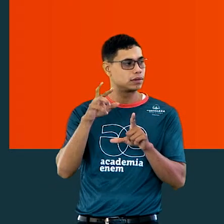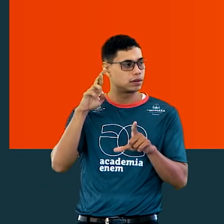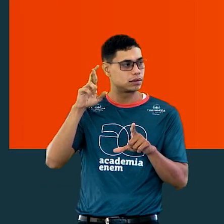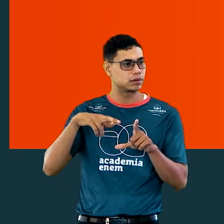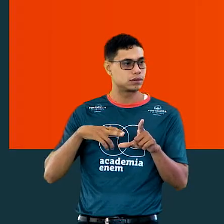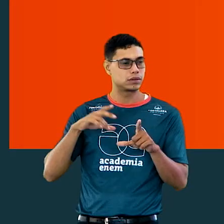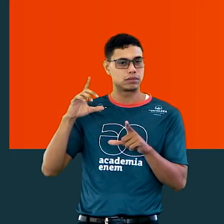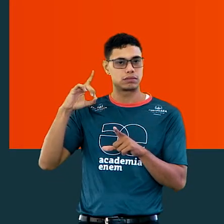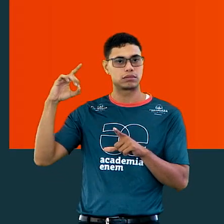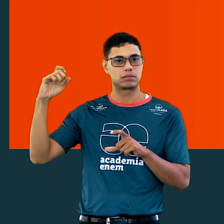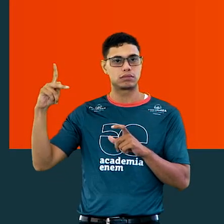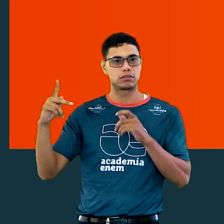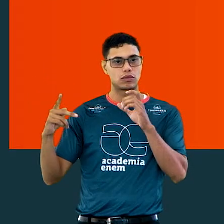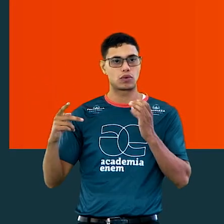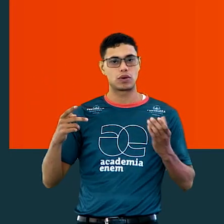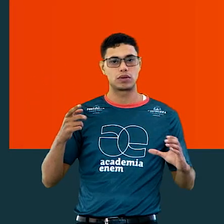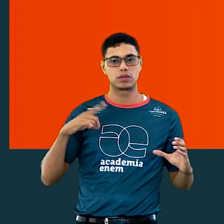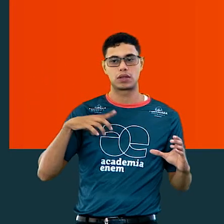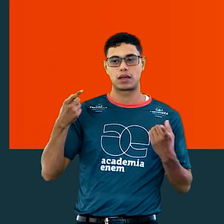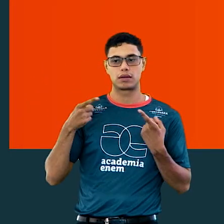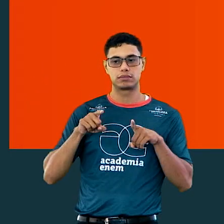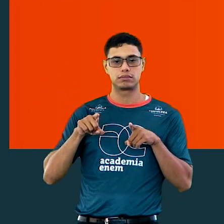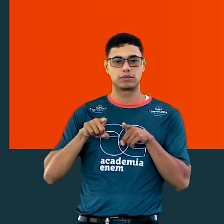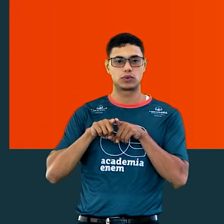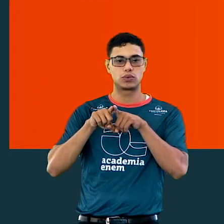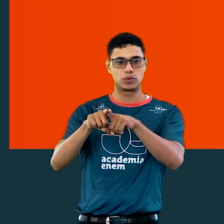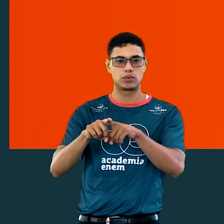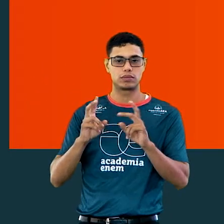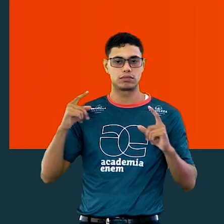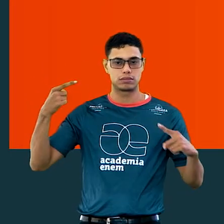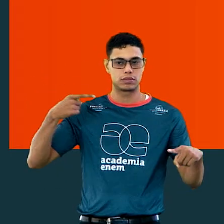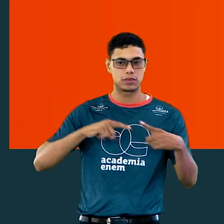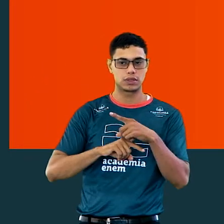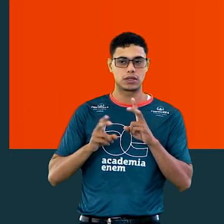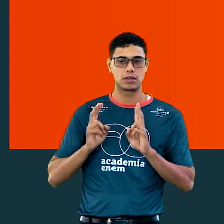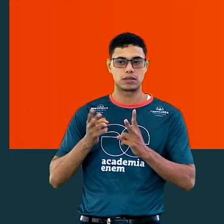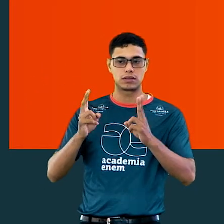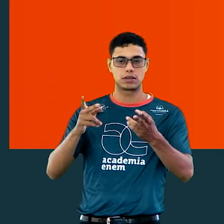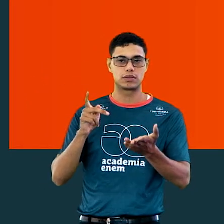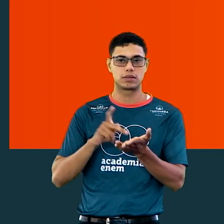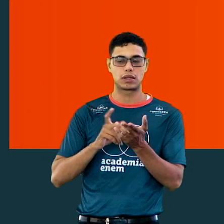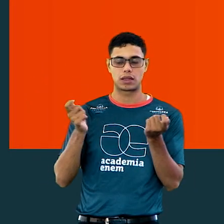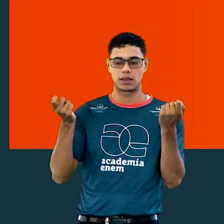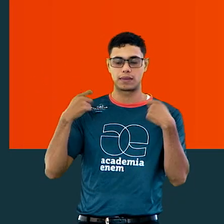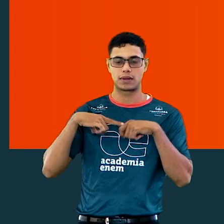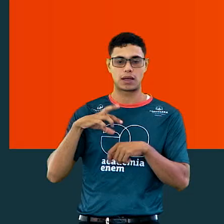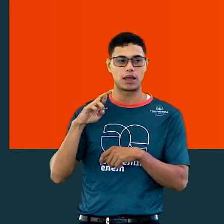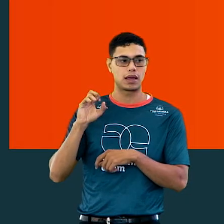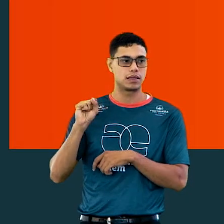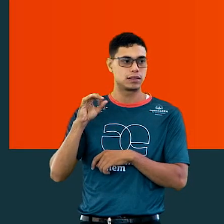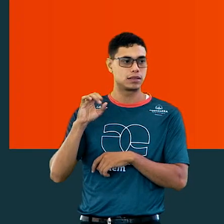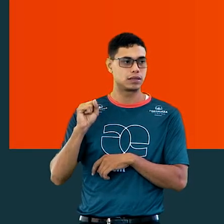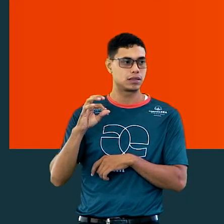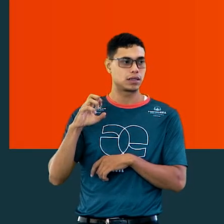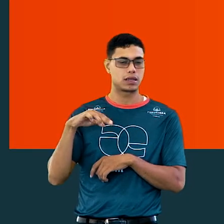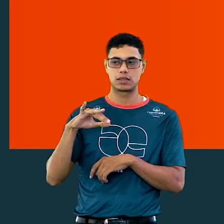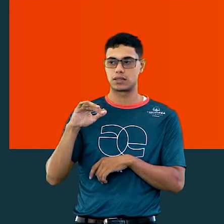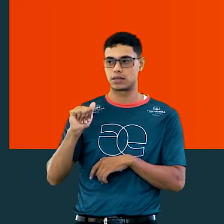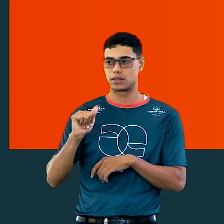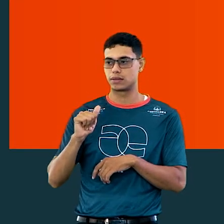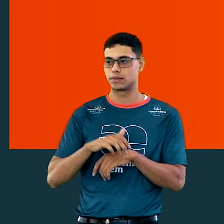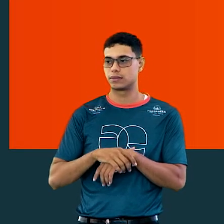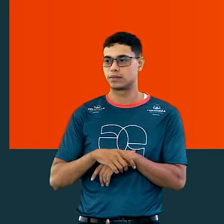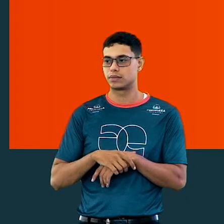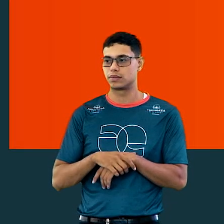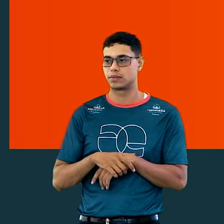DDP corrente é uma constante. E essa razão me dará a resistência. Então, vamos lá. Importa